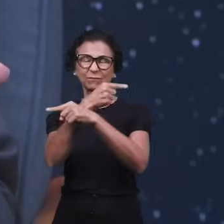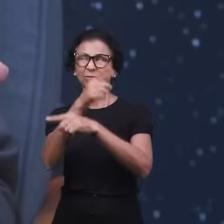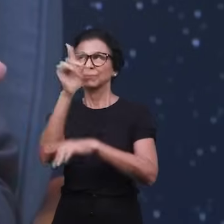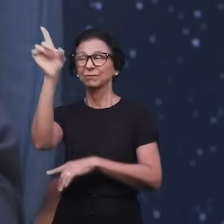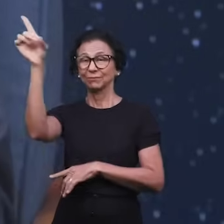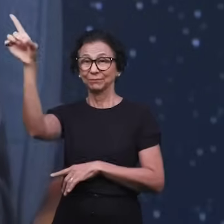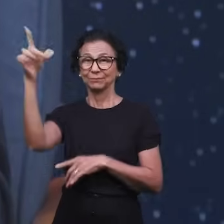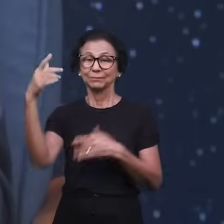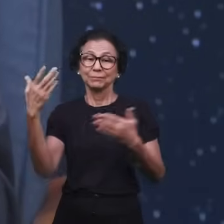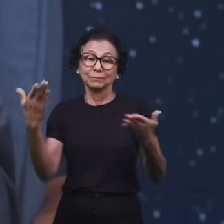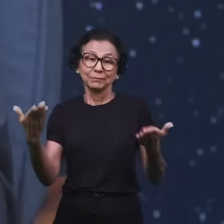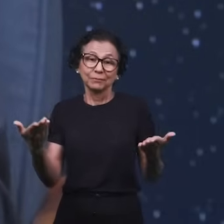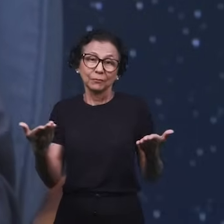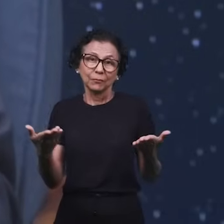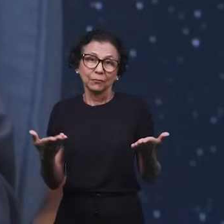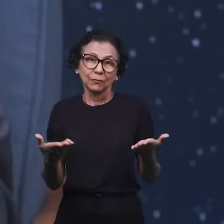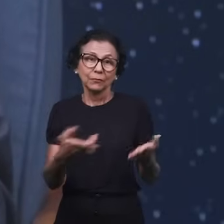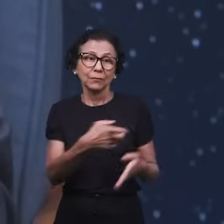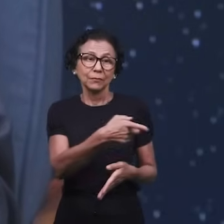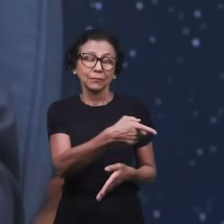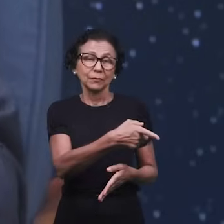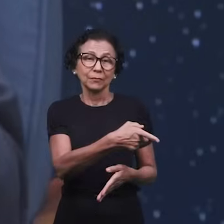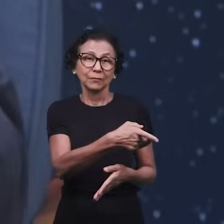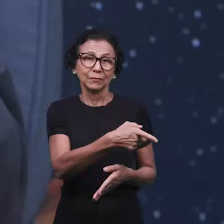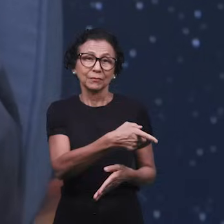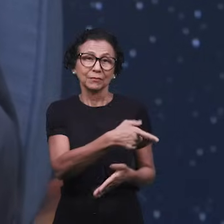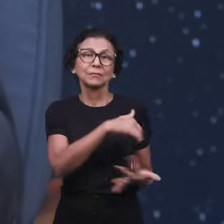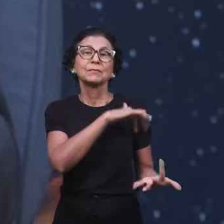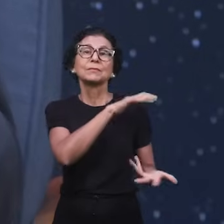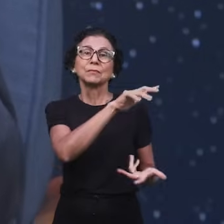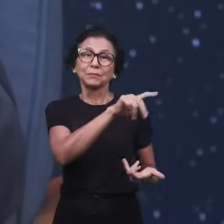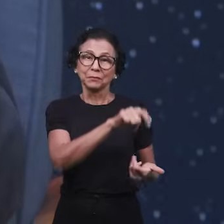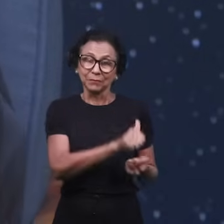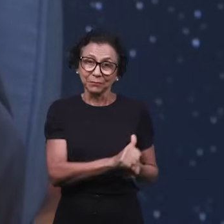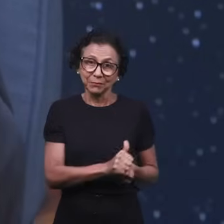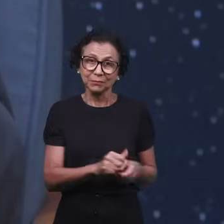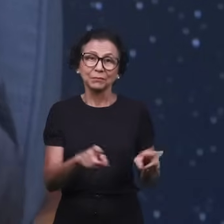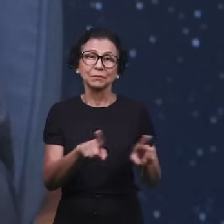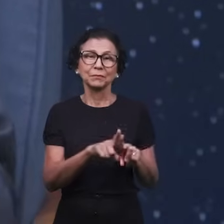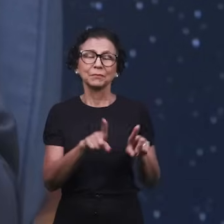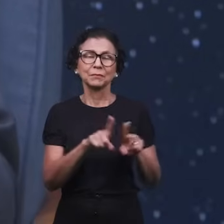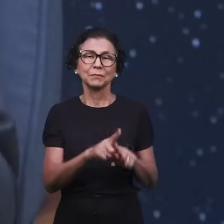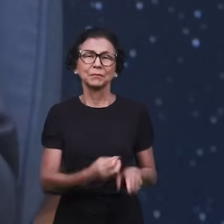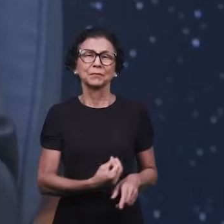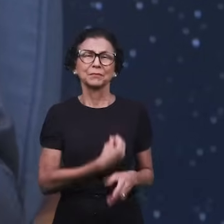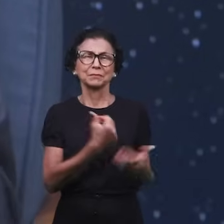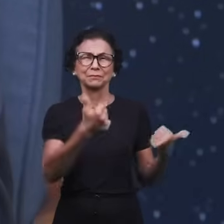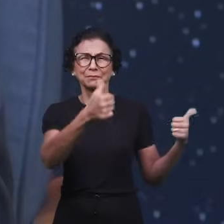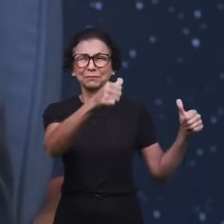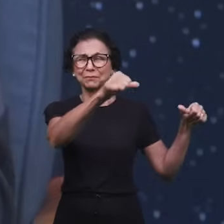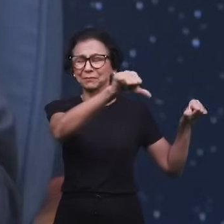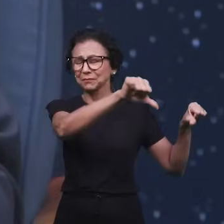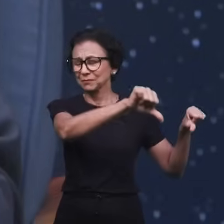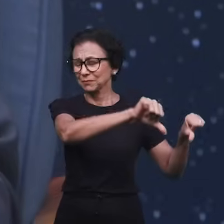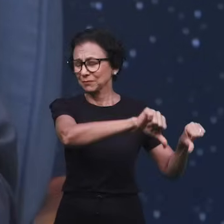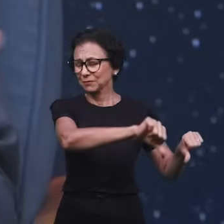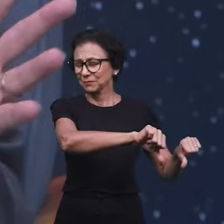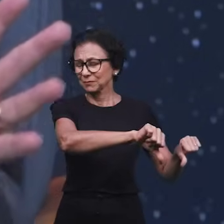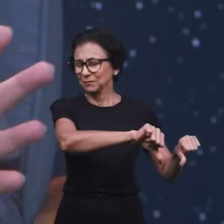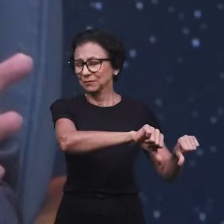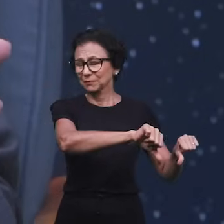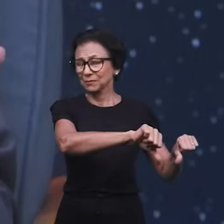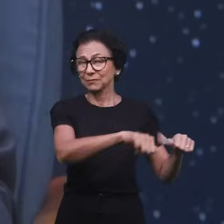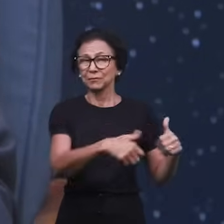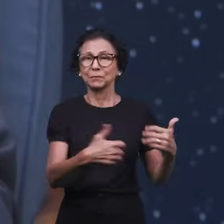Deus. Por outro lado, esse mesmo mundo naufraga no caos, nas piores crises, o que,